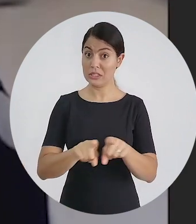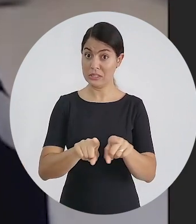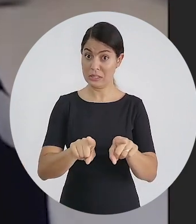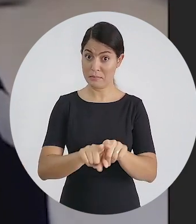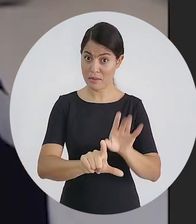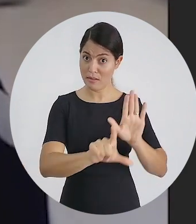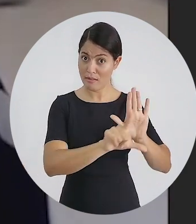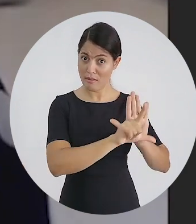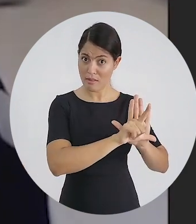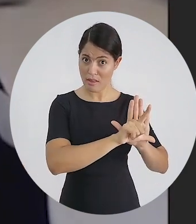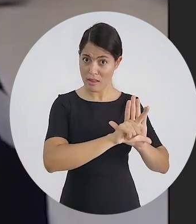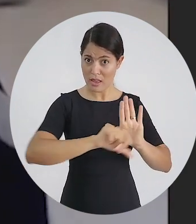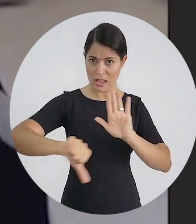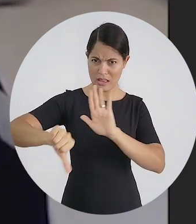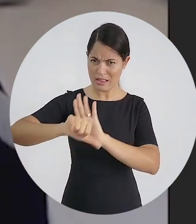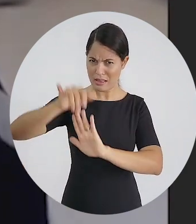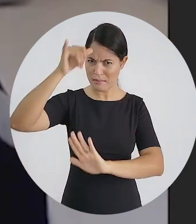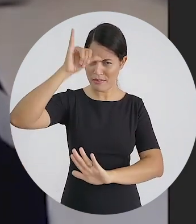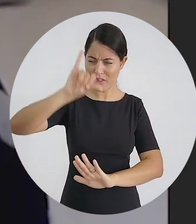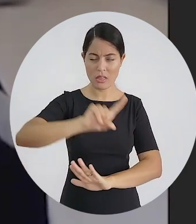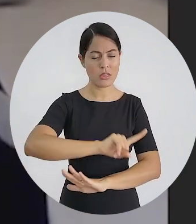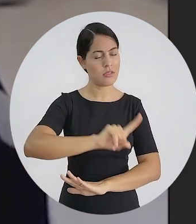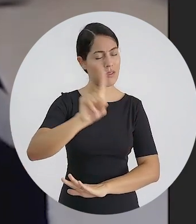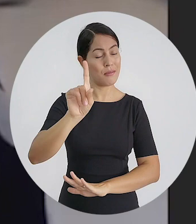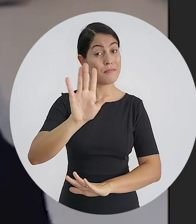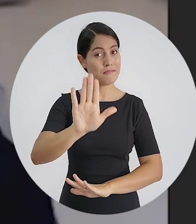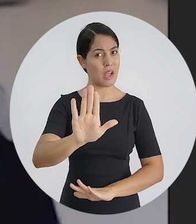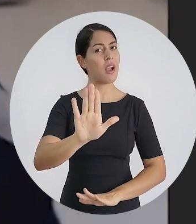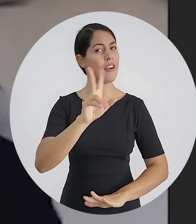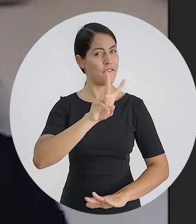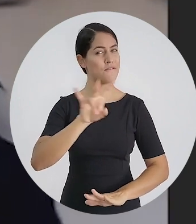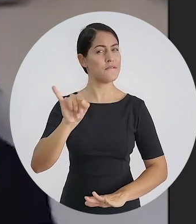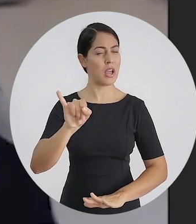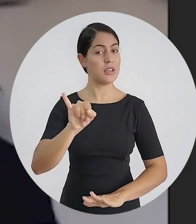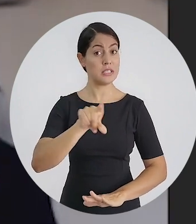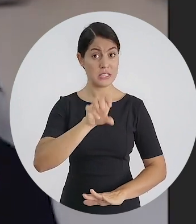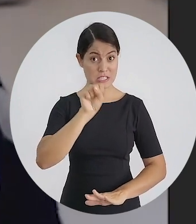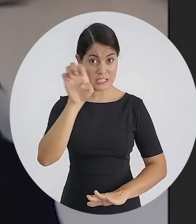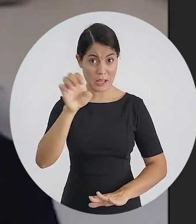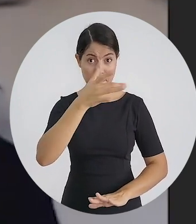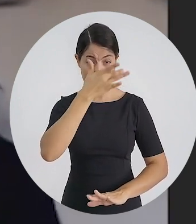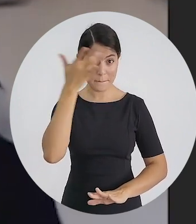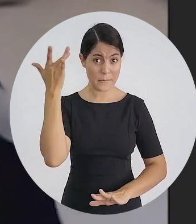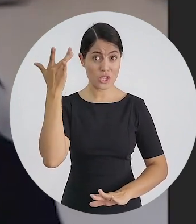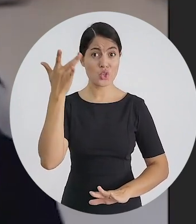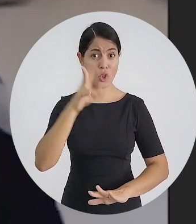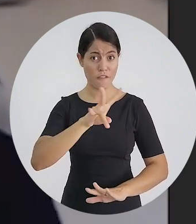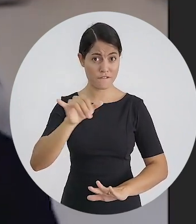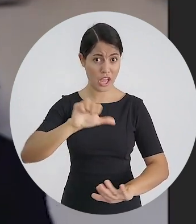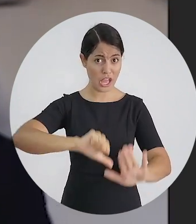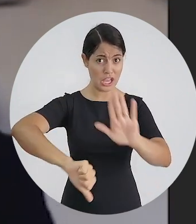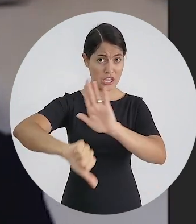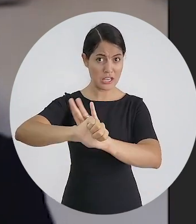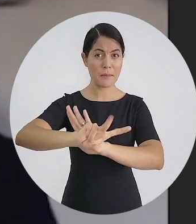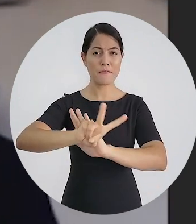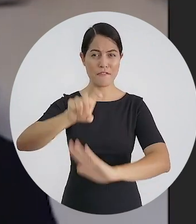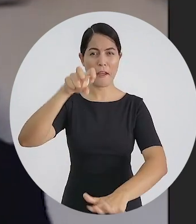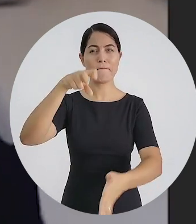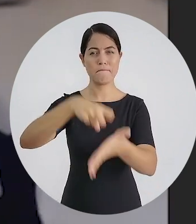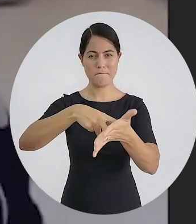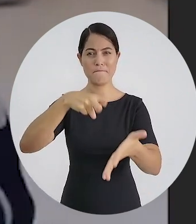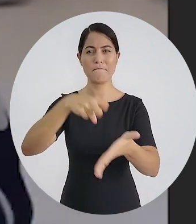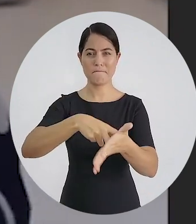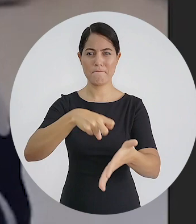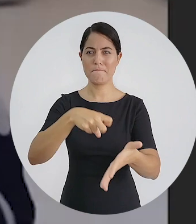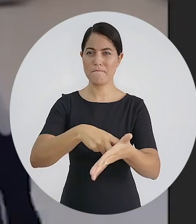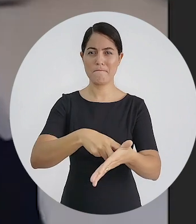evitar o crime, mas vai mostrar que aquele que o praticar, será punido pela